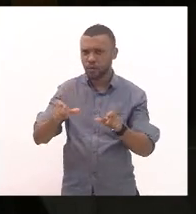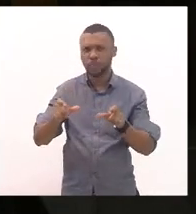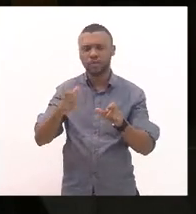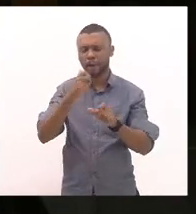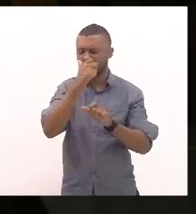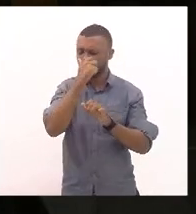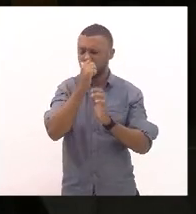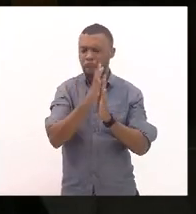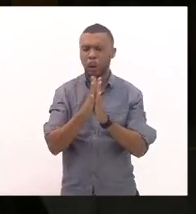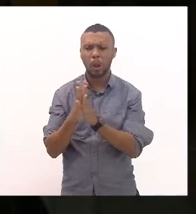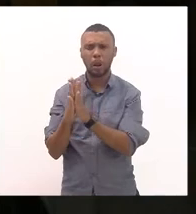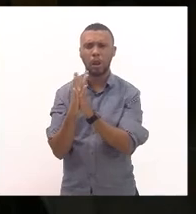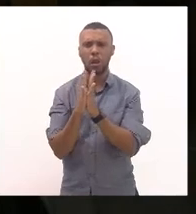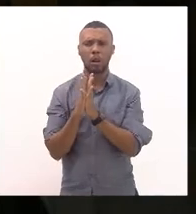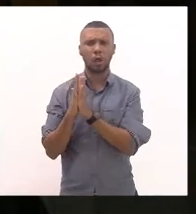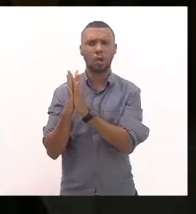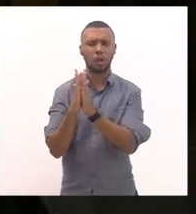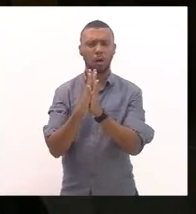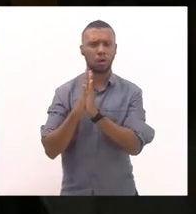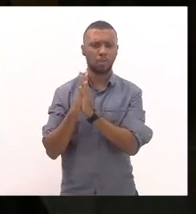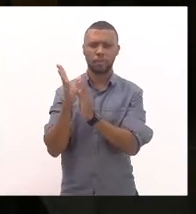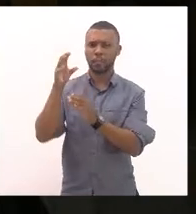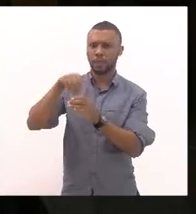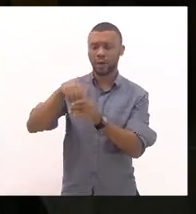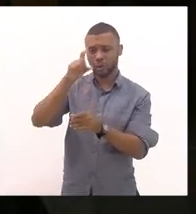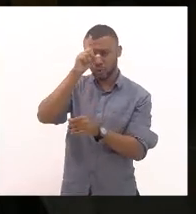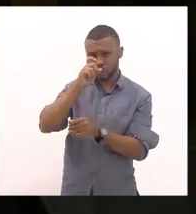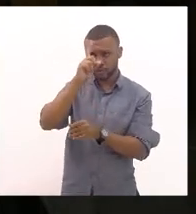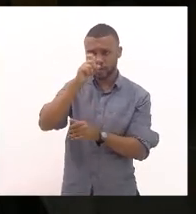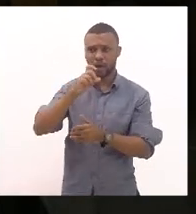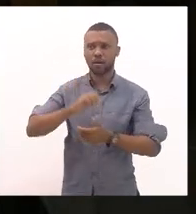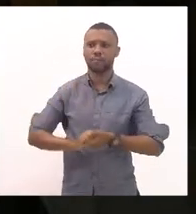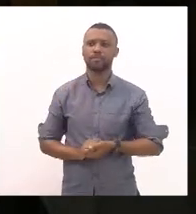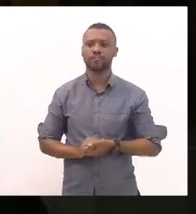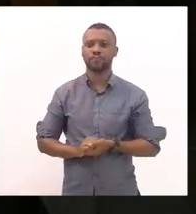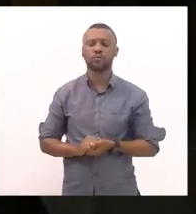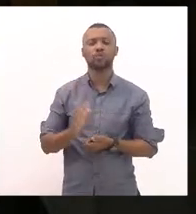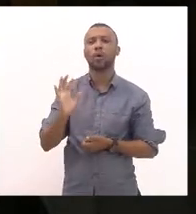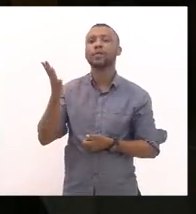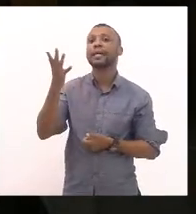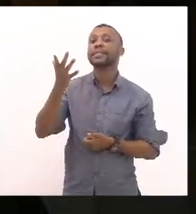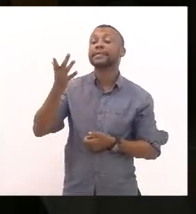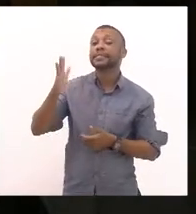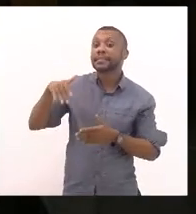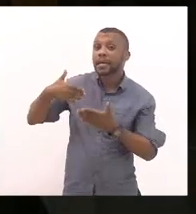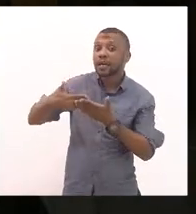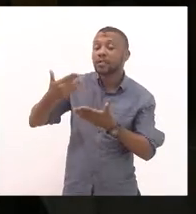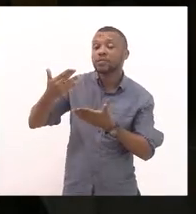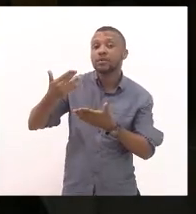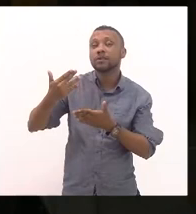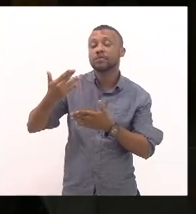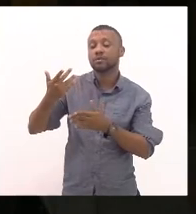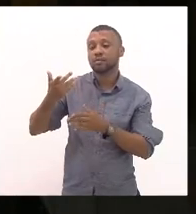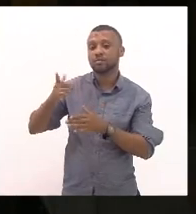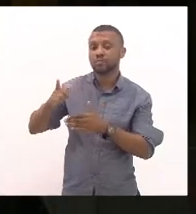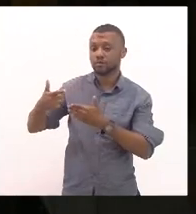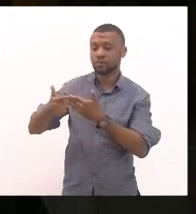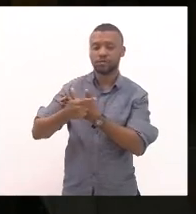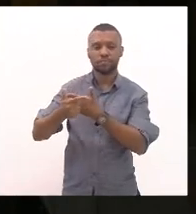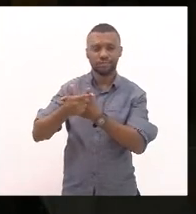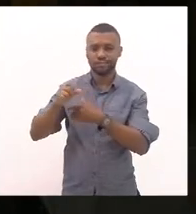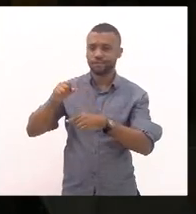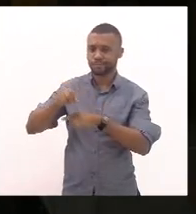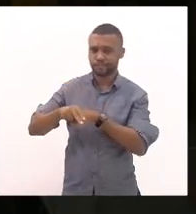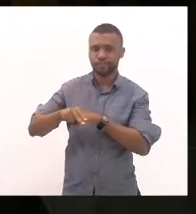amontoadas nos corredores do hospital isso não acontece desde a função do prefeito Vladimir da